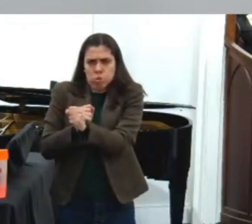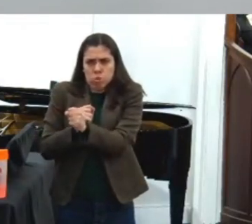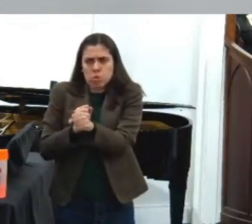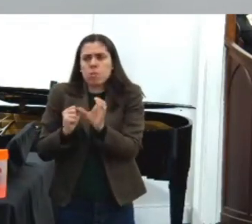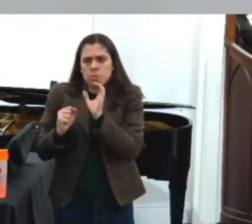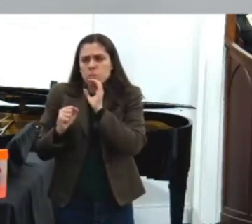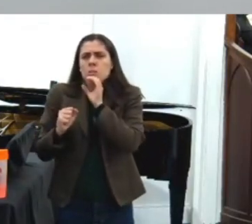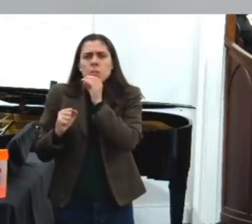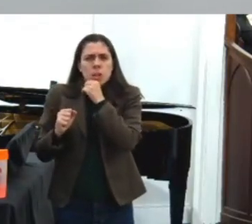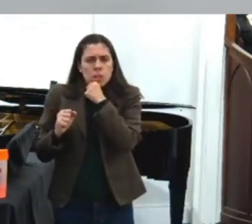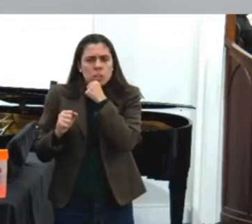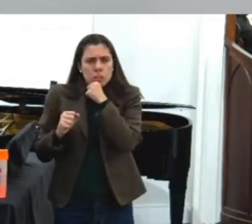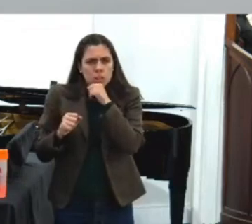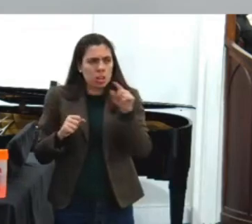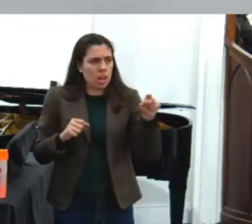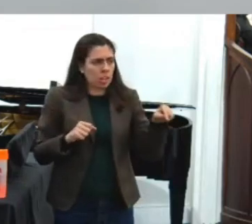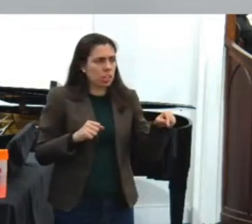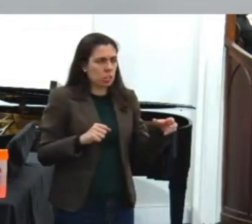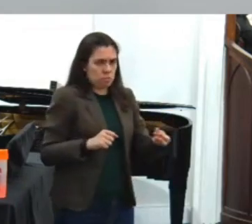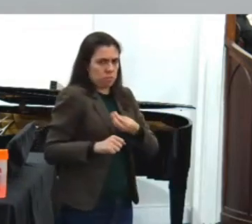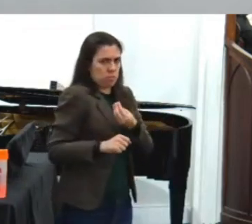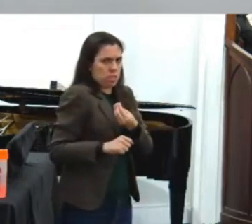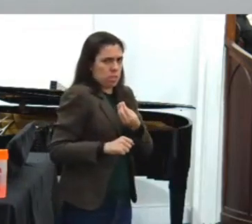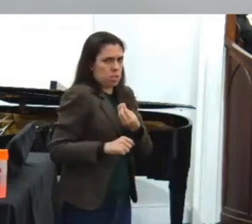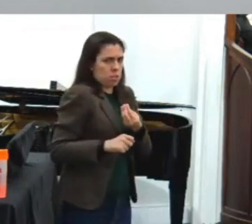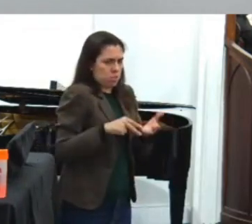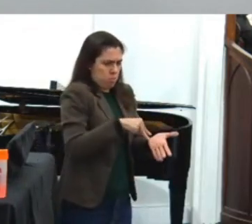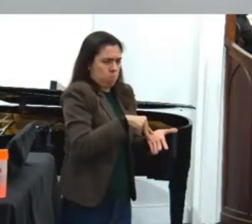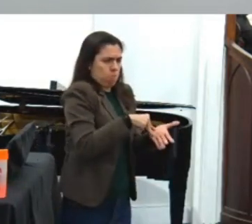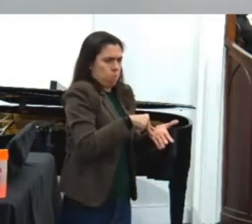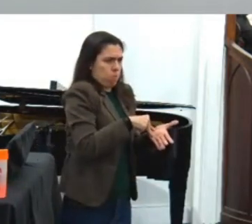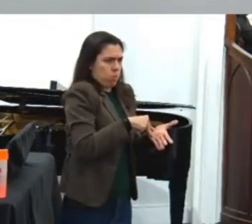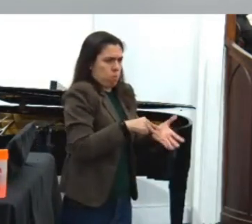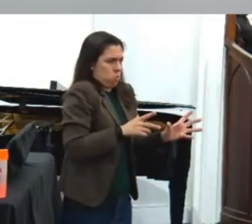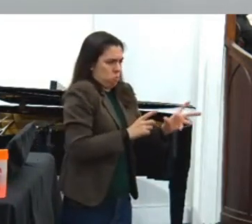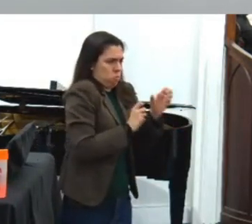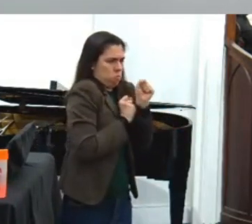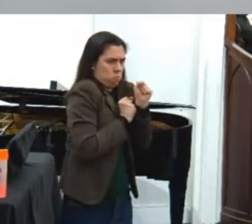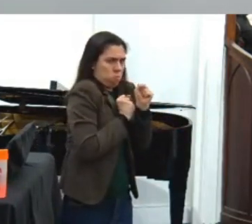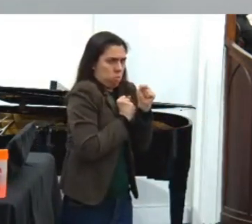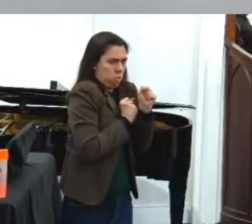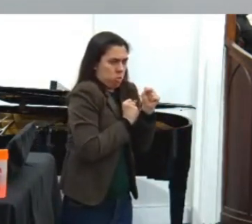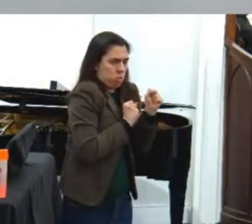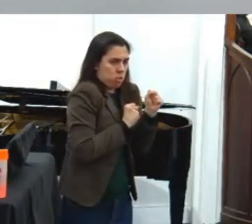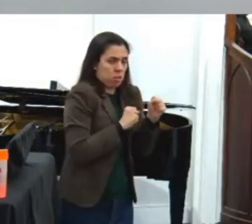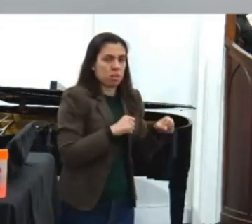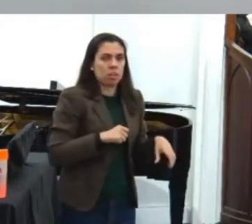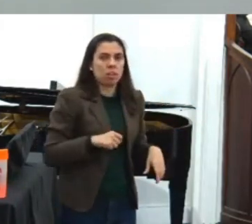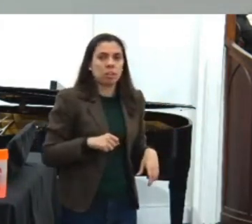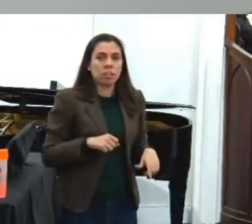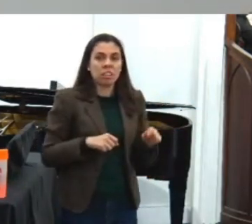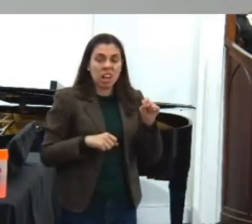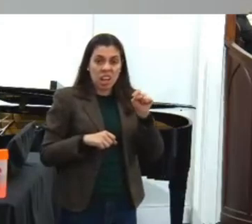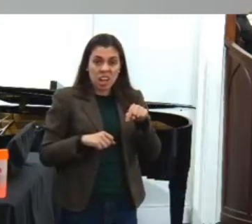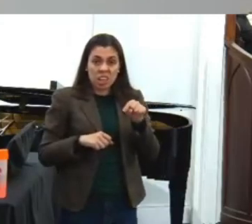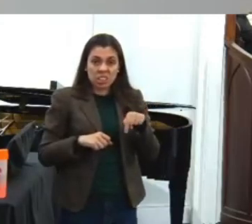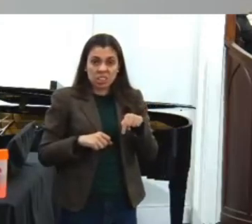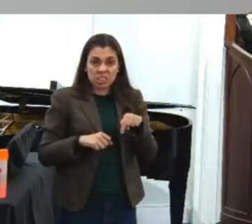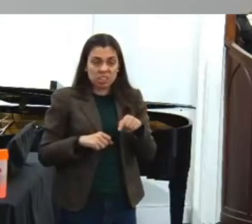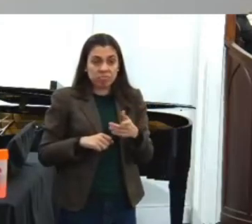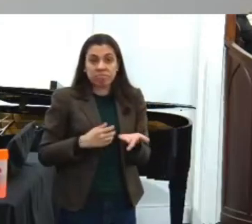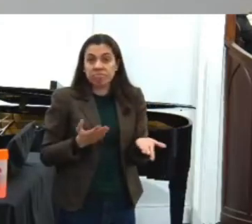diante da cidade. Uma igreja irrelevante. Uma igreja que não